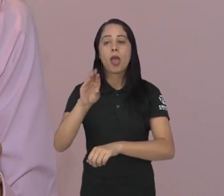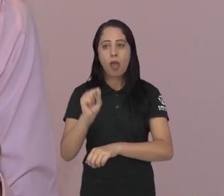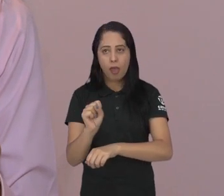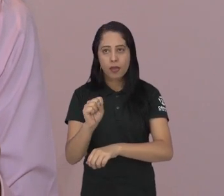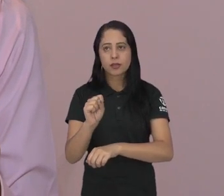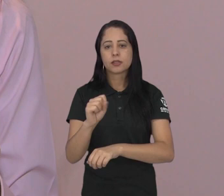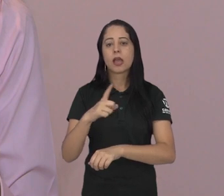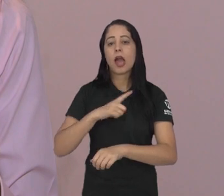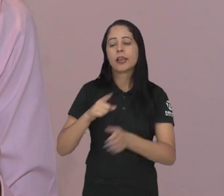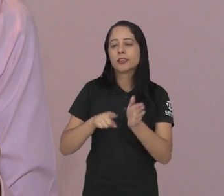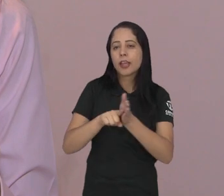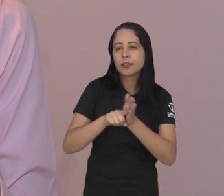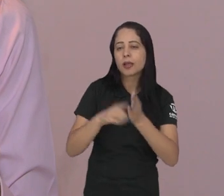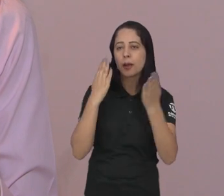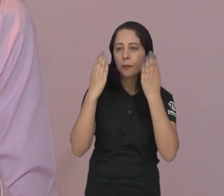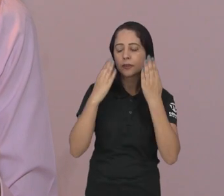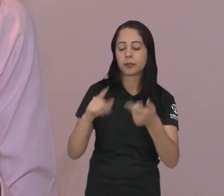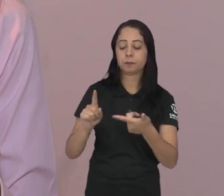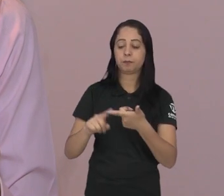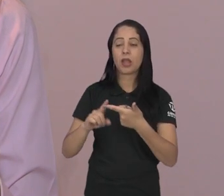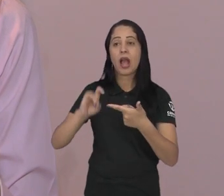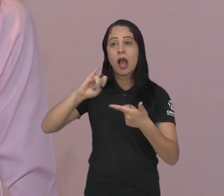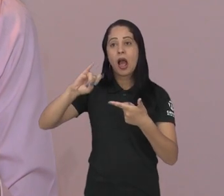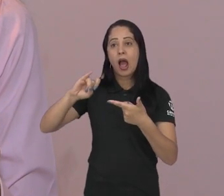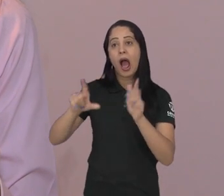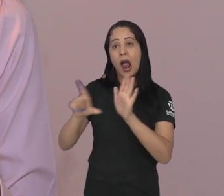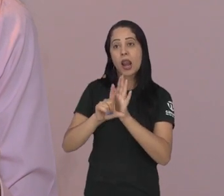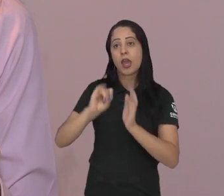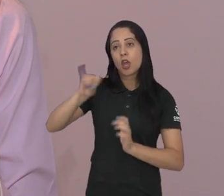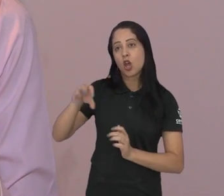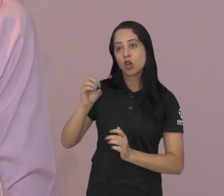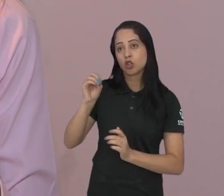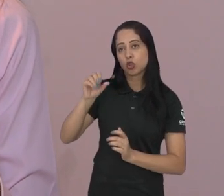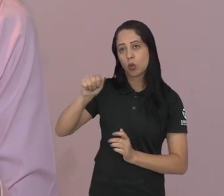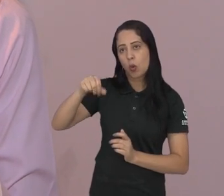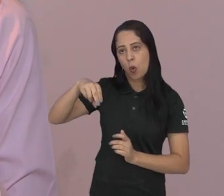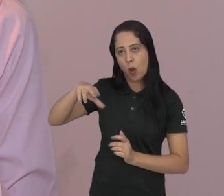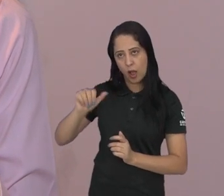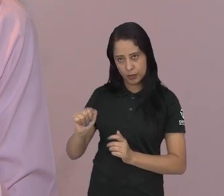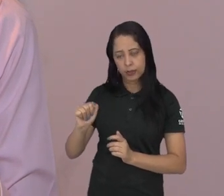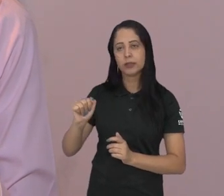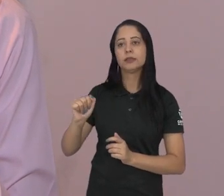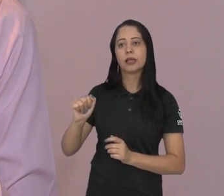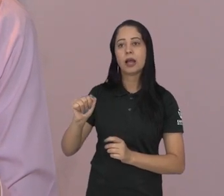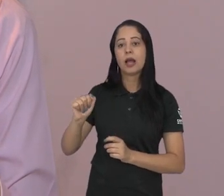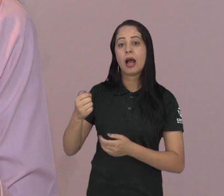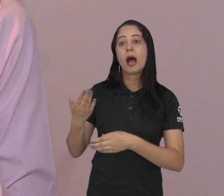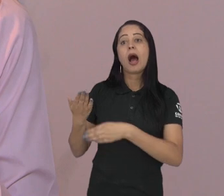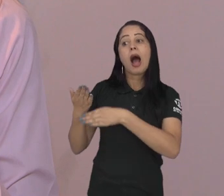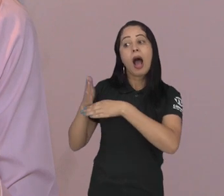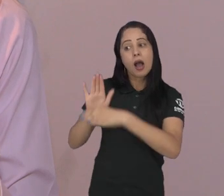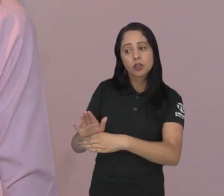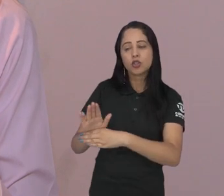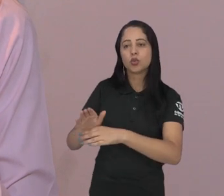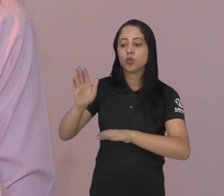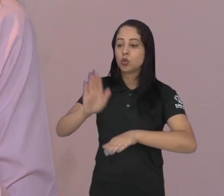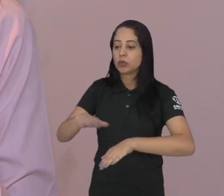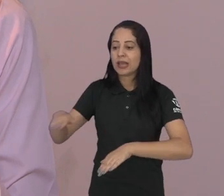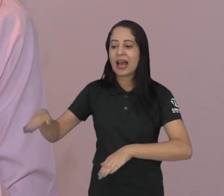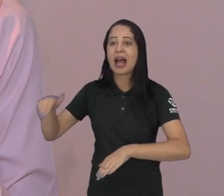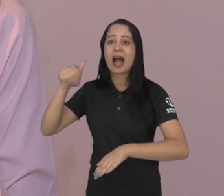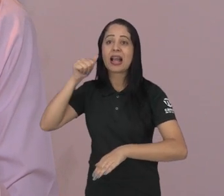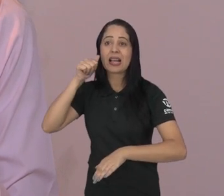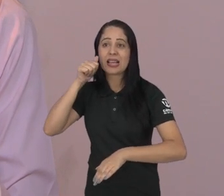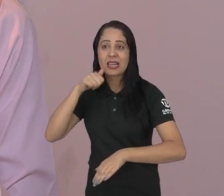nós temos a lei Joana Maranhão que também é essa mulher né para crianças e adolescentes podem realizar essa